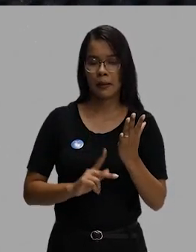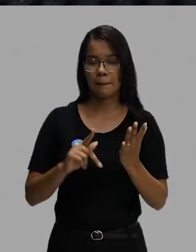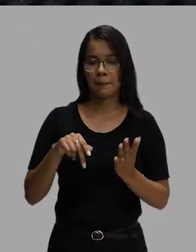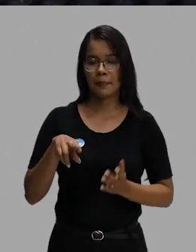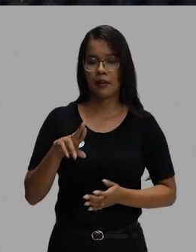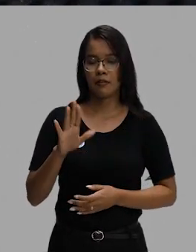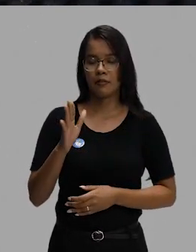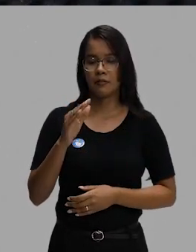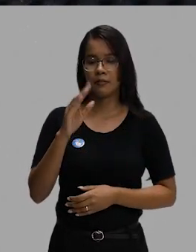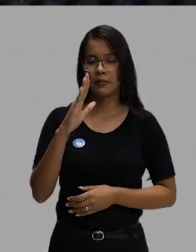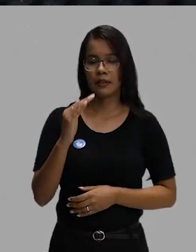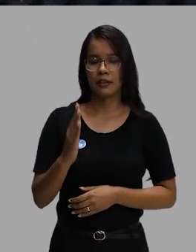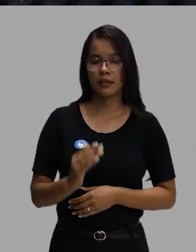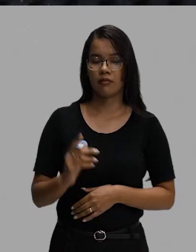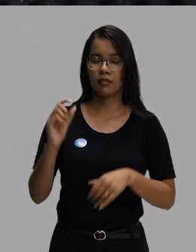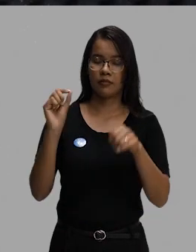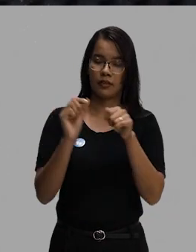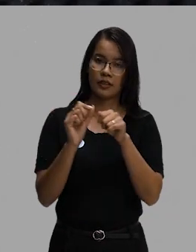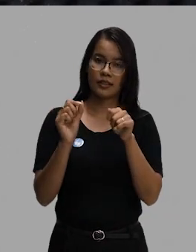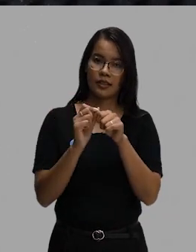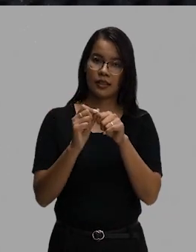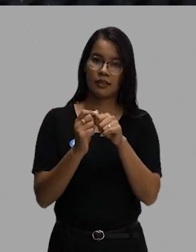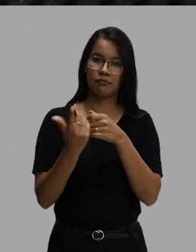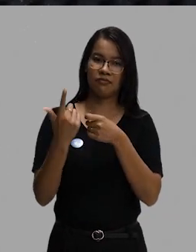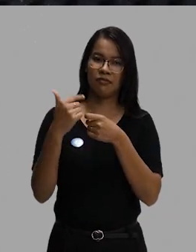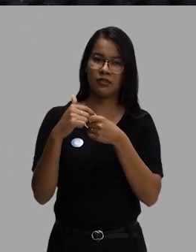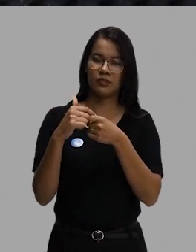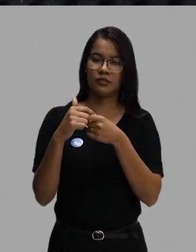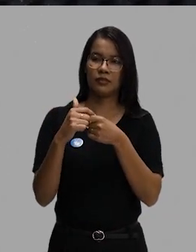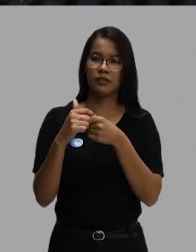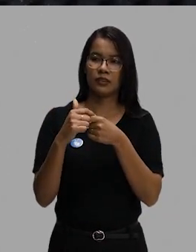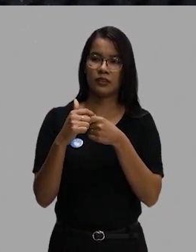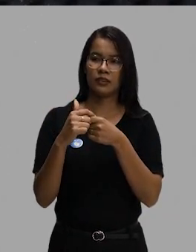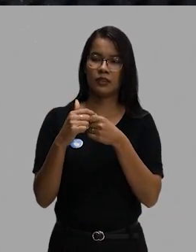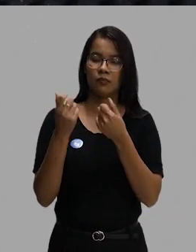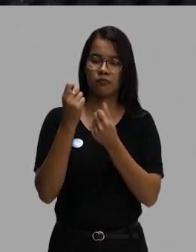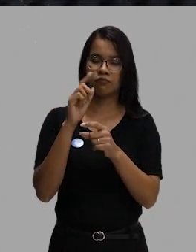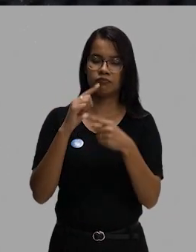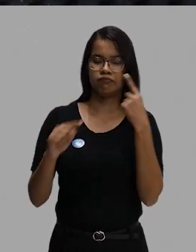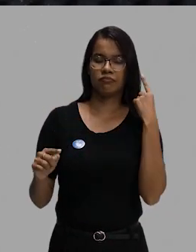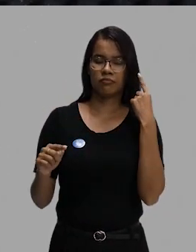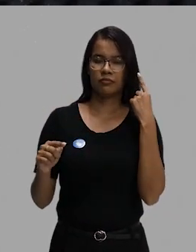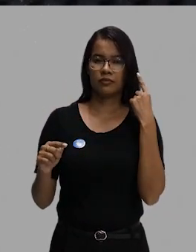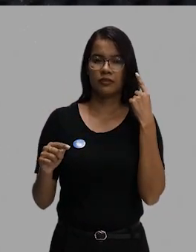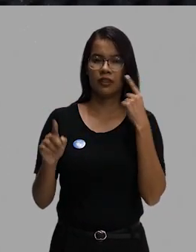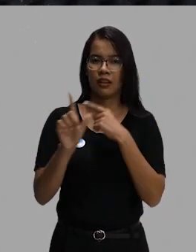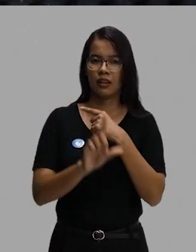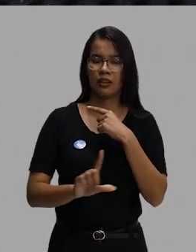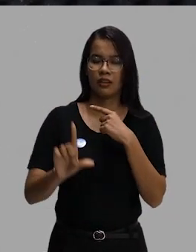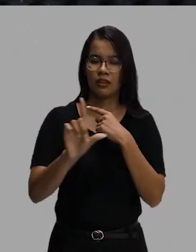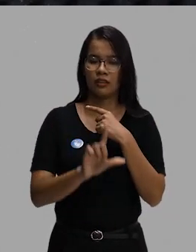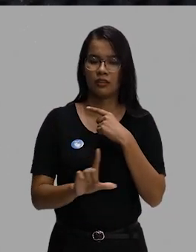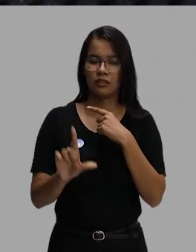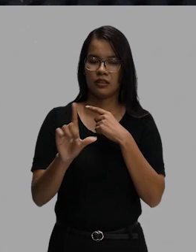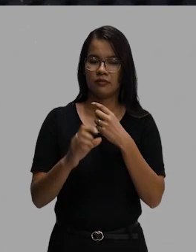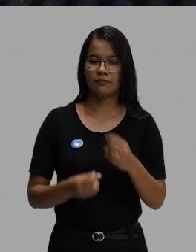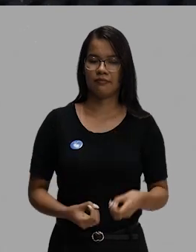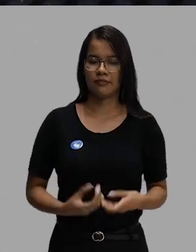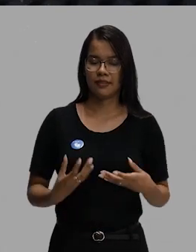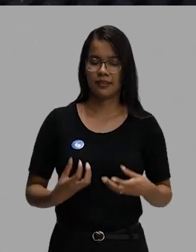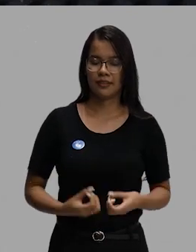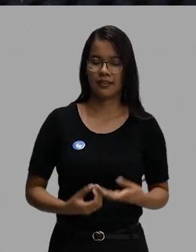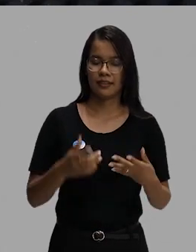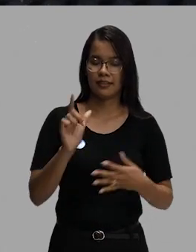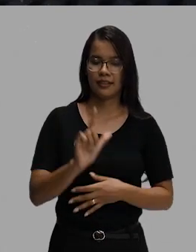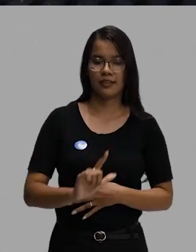do Oswald de Andrade, que fazia essa retomada, essa ruptura, né, da literatura, né, das produções literárias